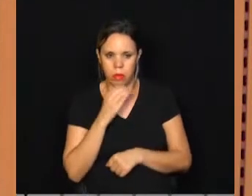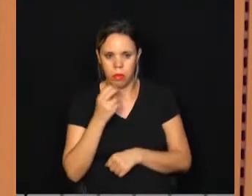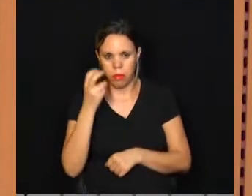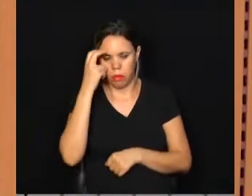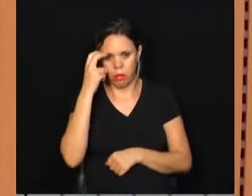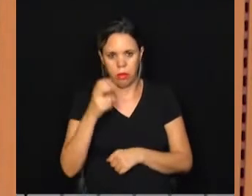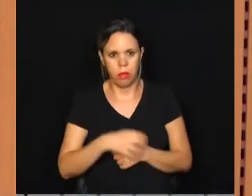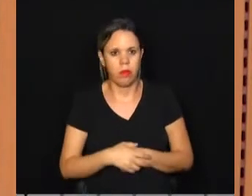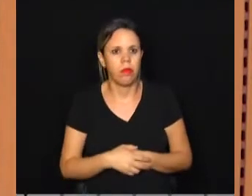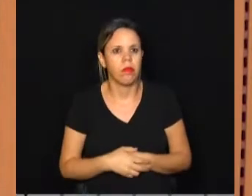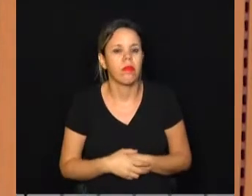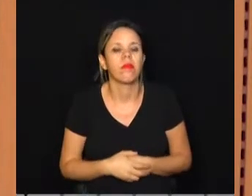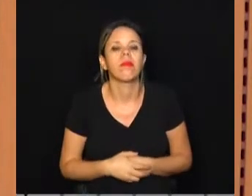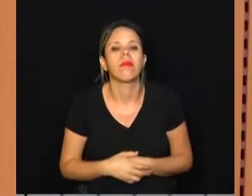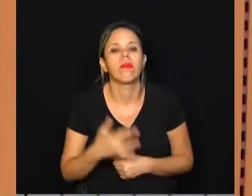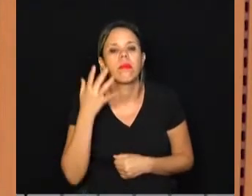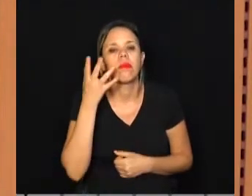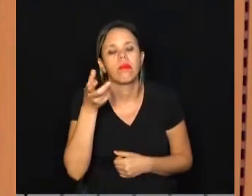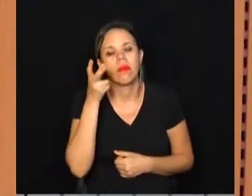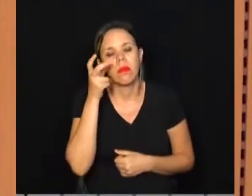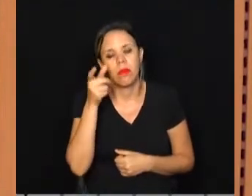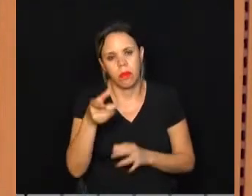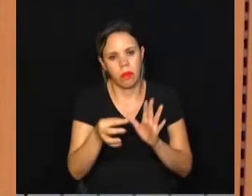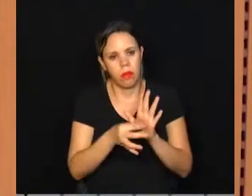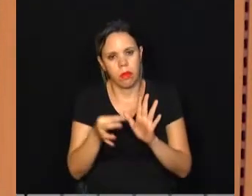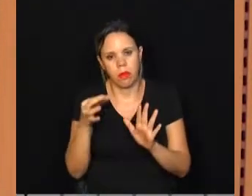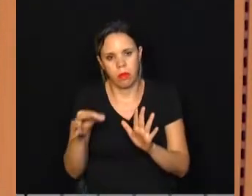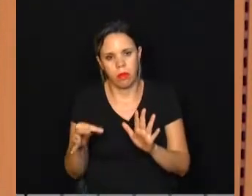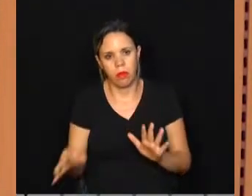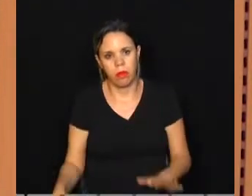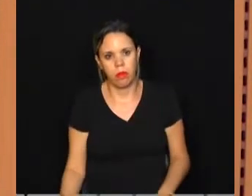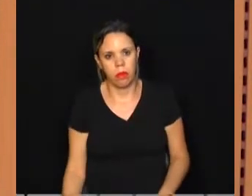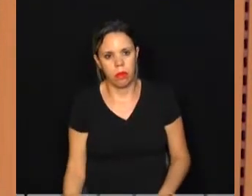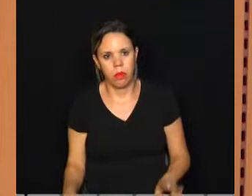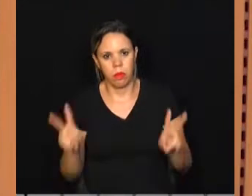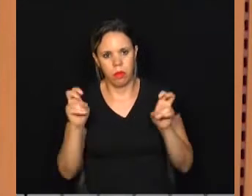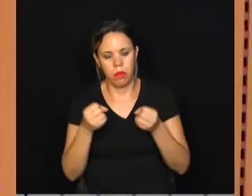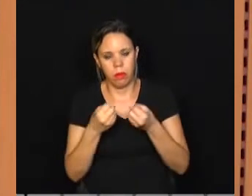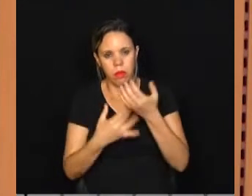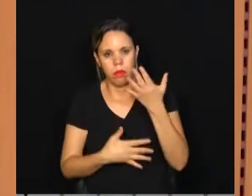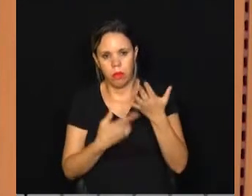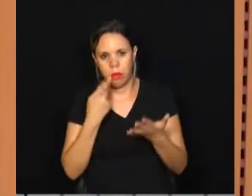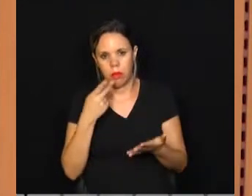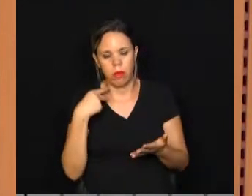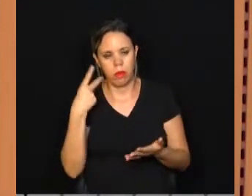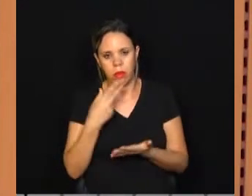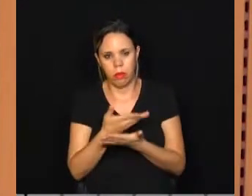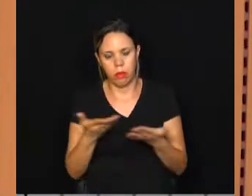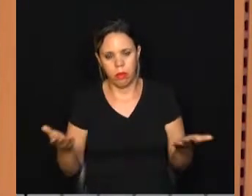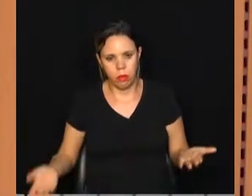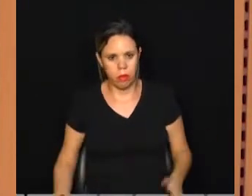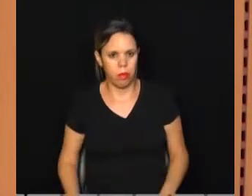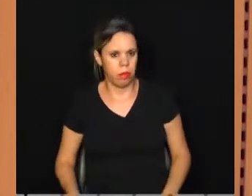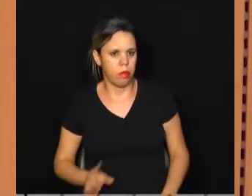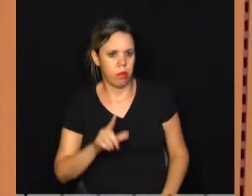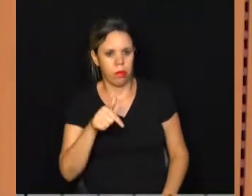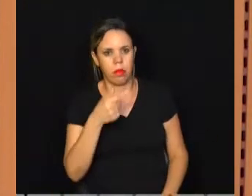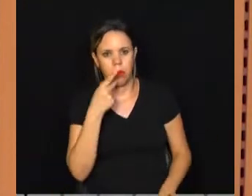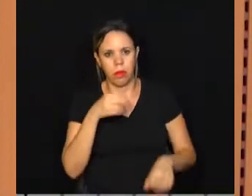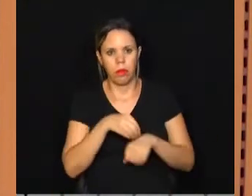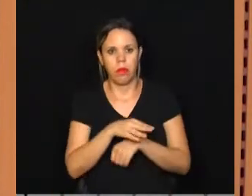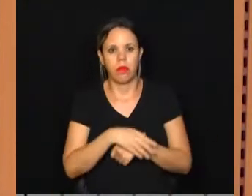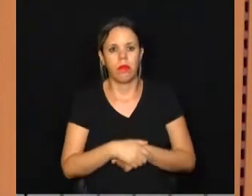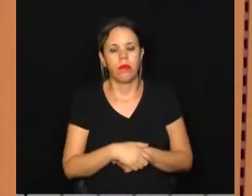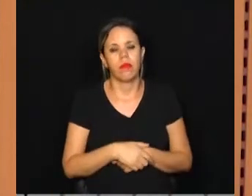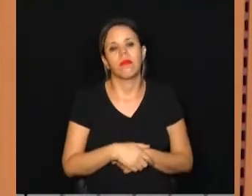cultural? Então, queria ouvir sua opinião, as suas considerações sobre as falas também dos vereadores, e depois eu passaria